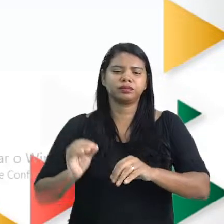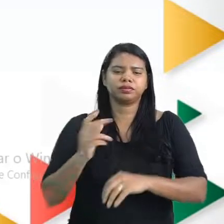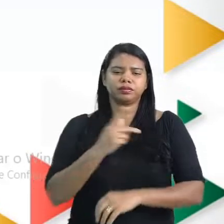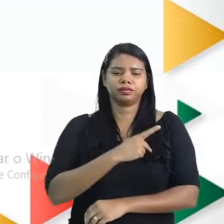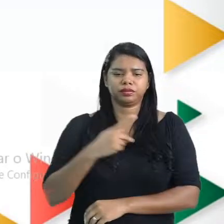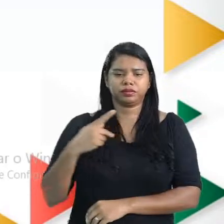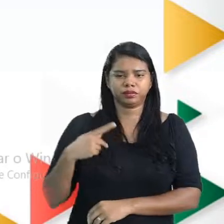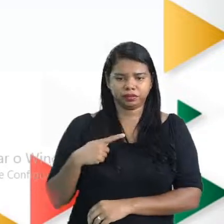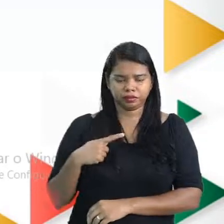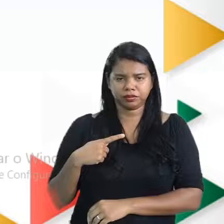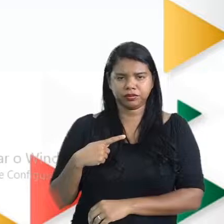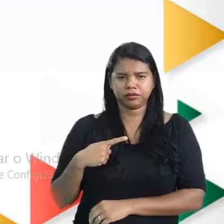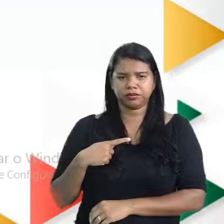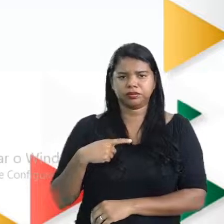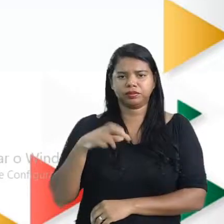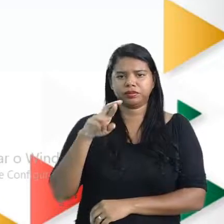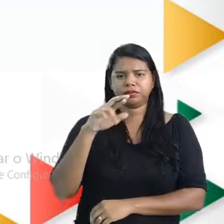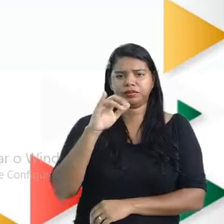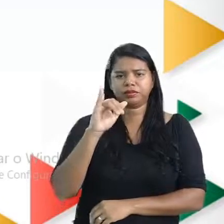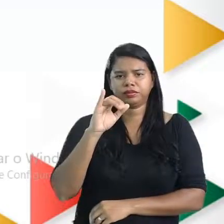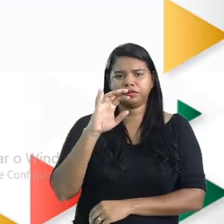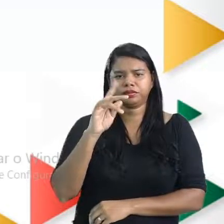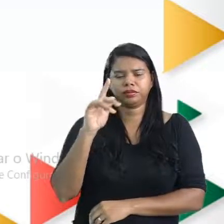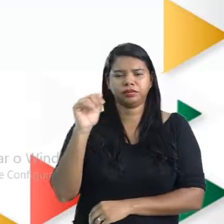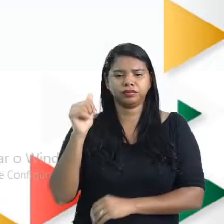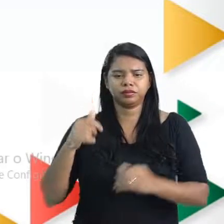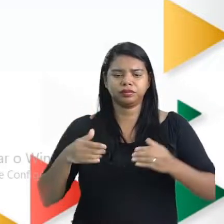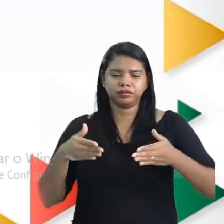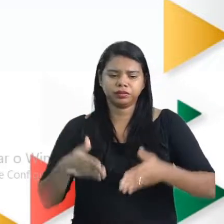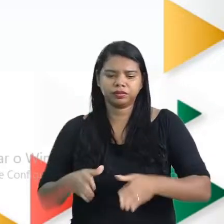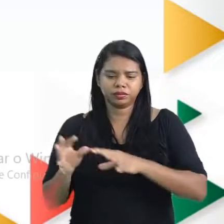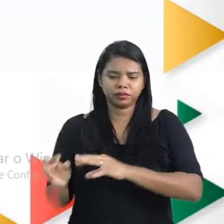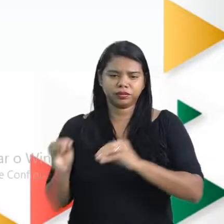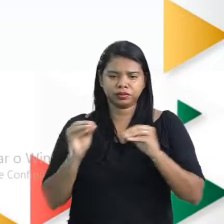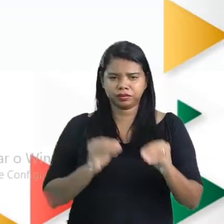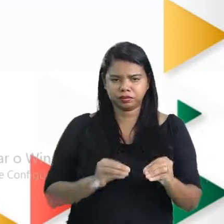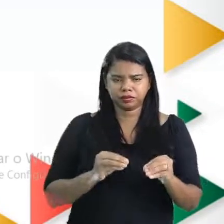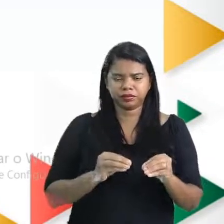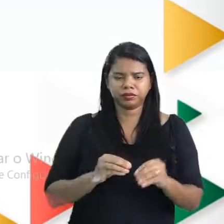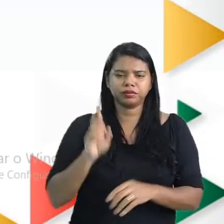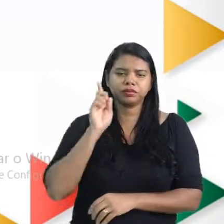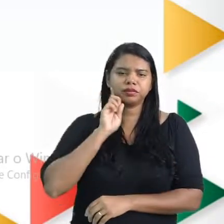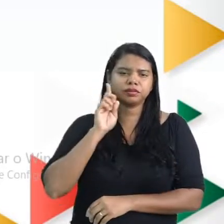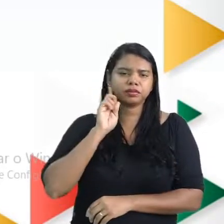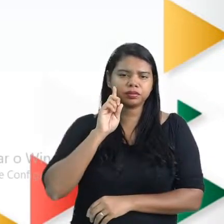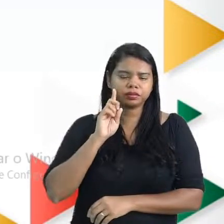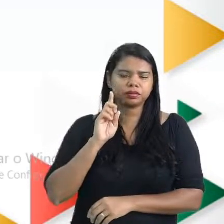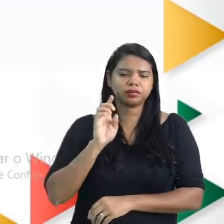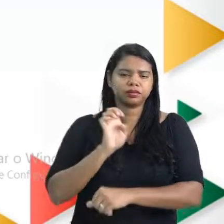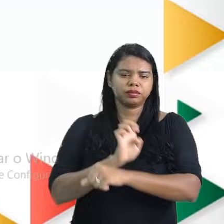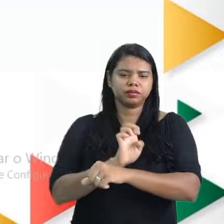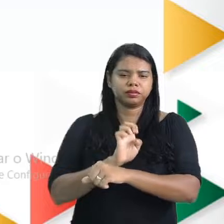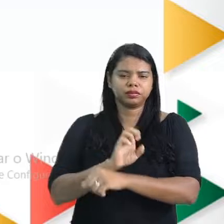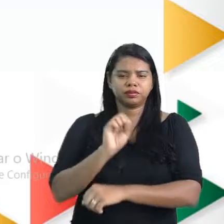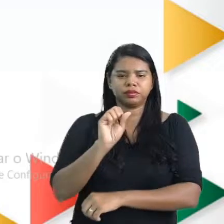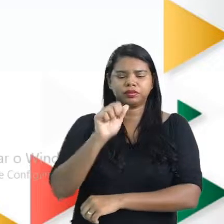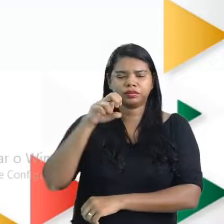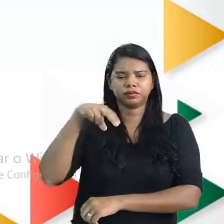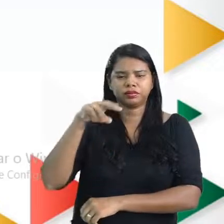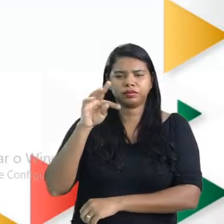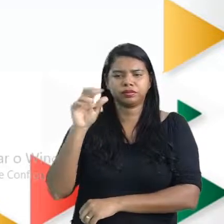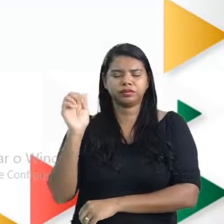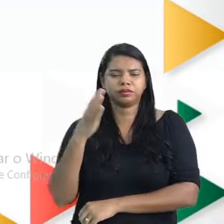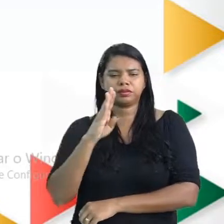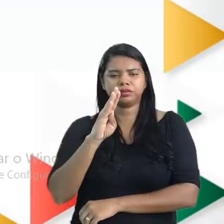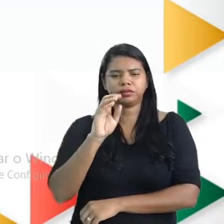pastor Richard, no cemitério dos imigrantes norte-americanos do estado de Santa Bárbara dos